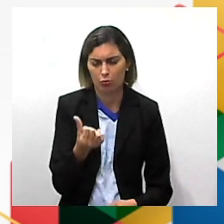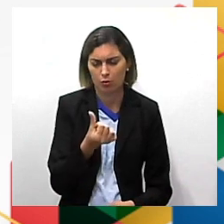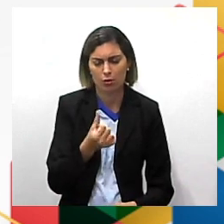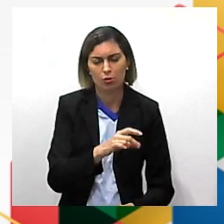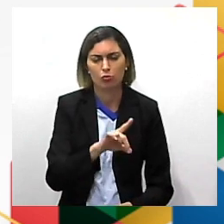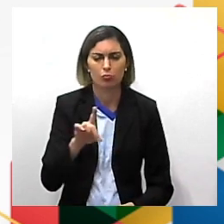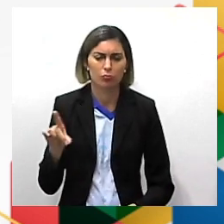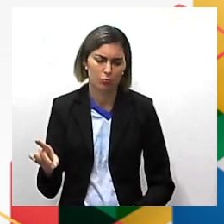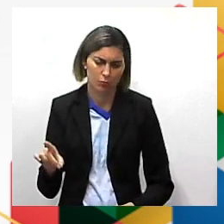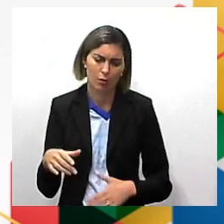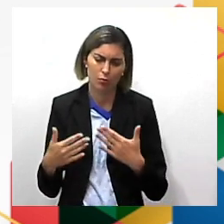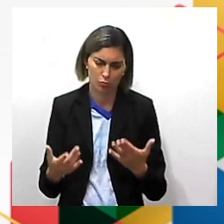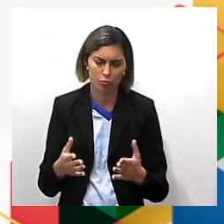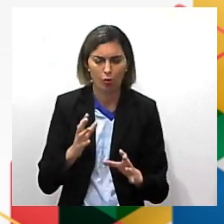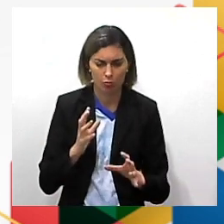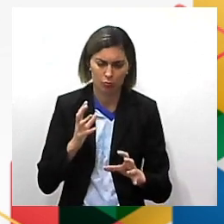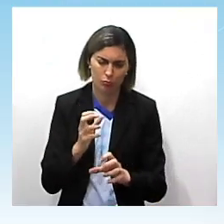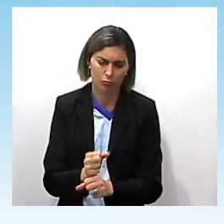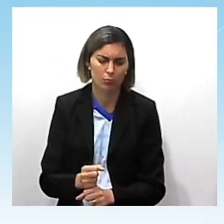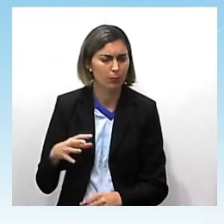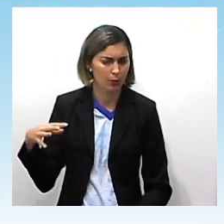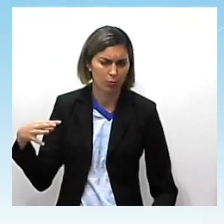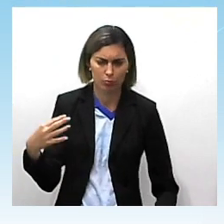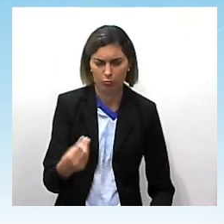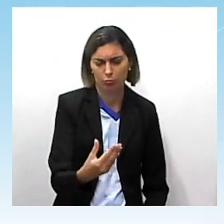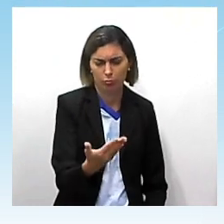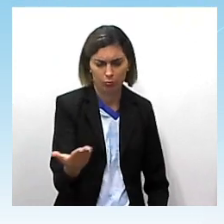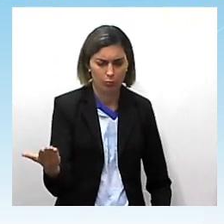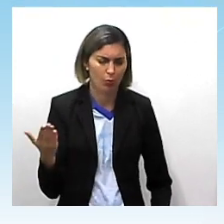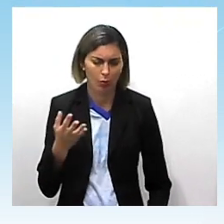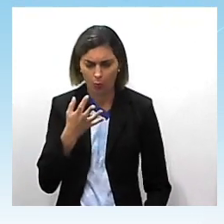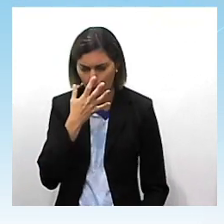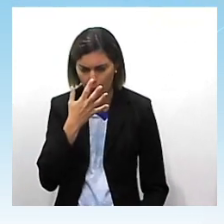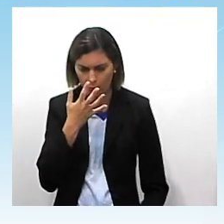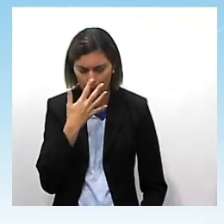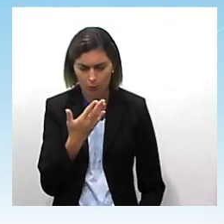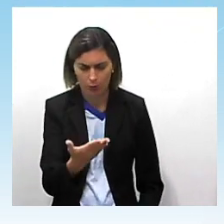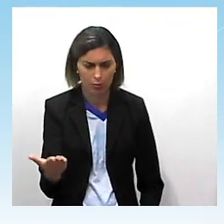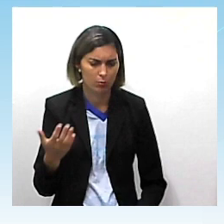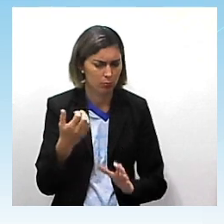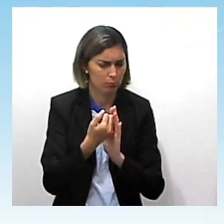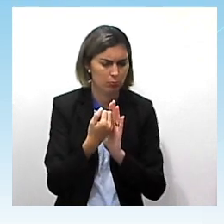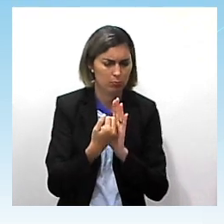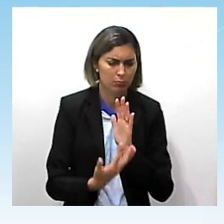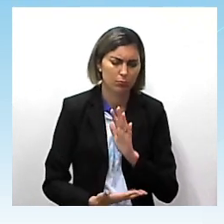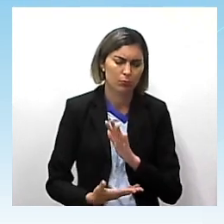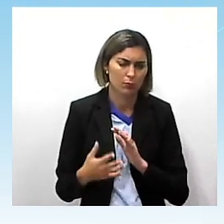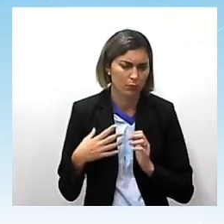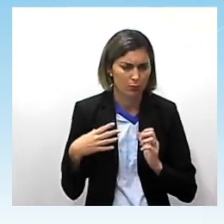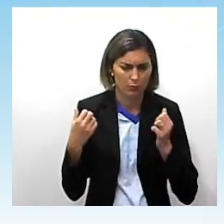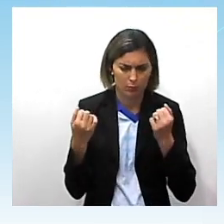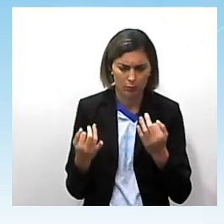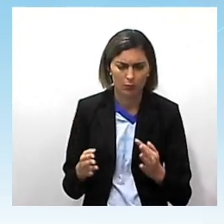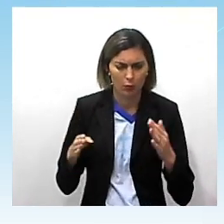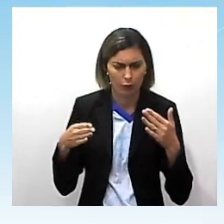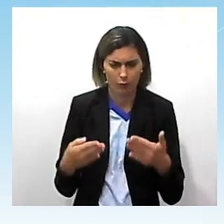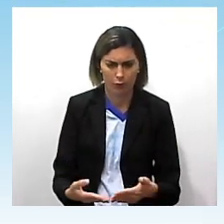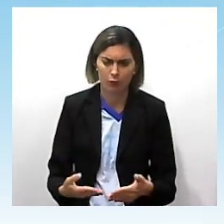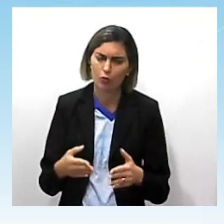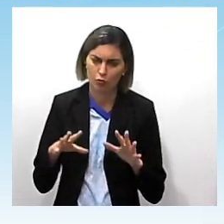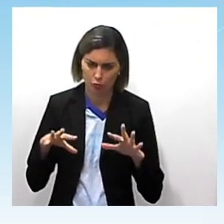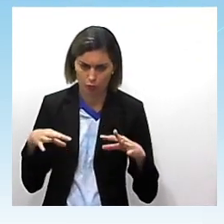dia? Então, aí é só você somar todos esses termos. Observe que esse descritor aqui, ele é específico para